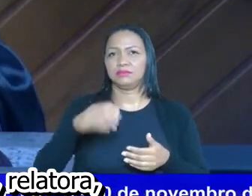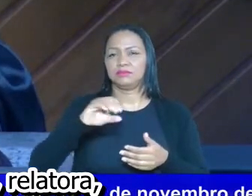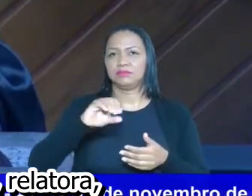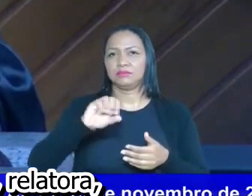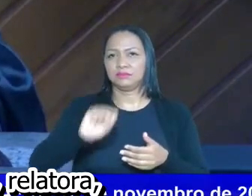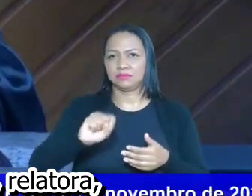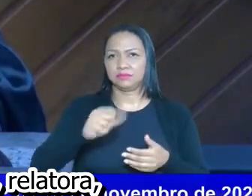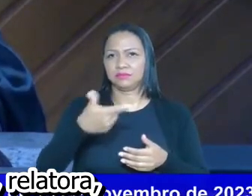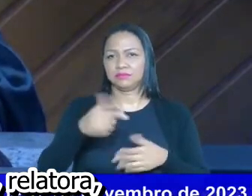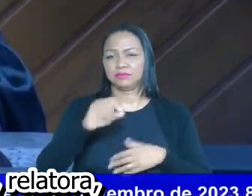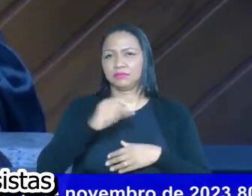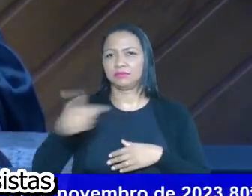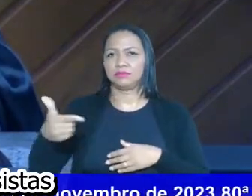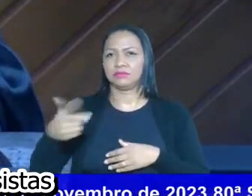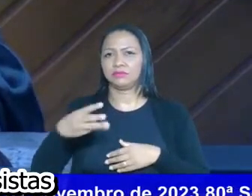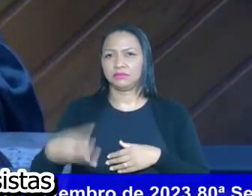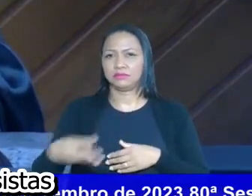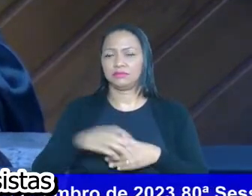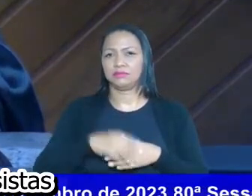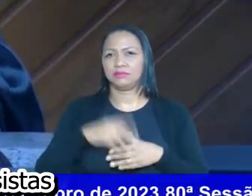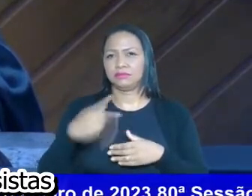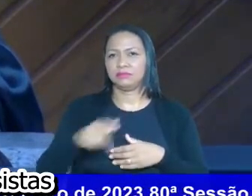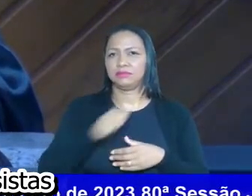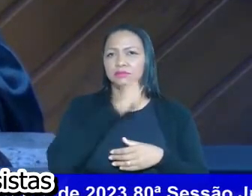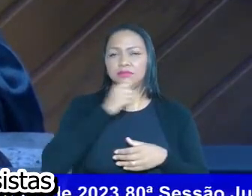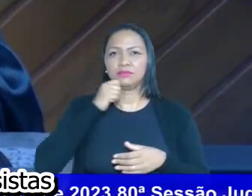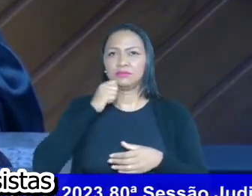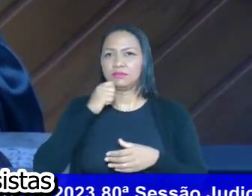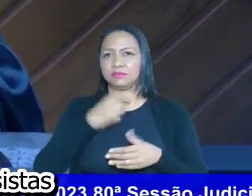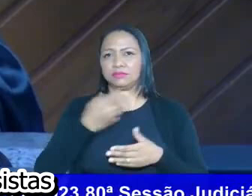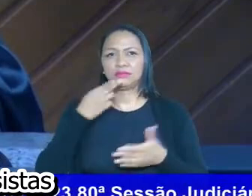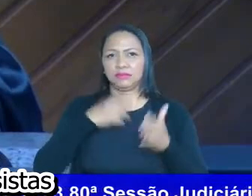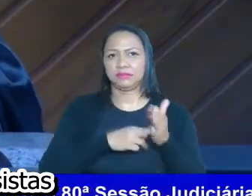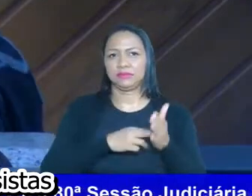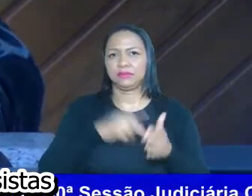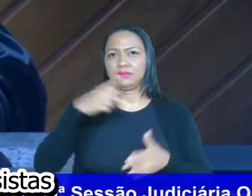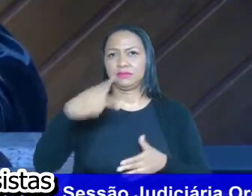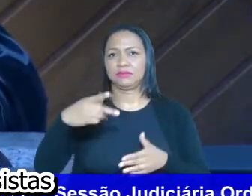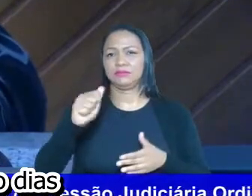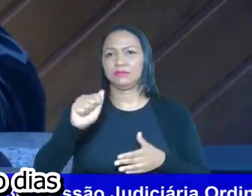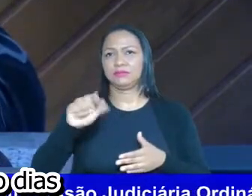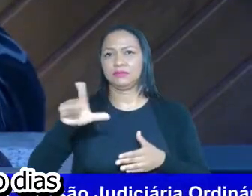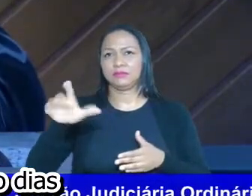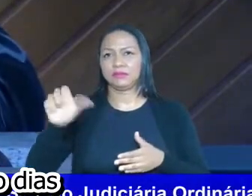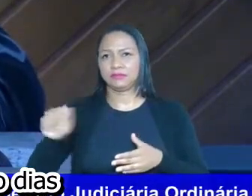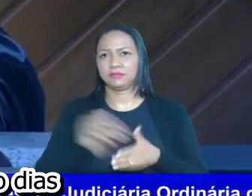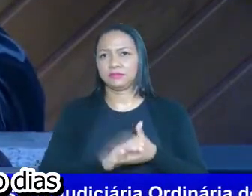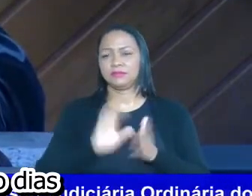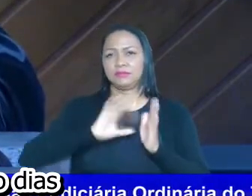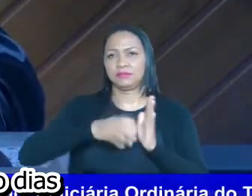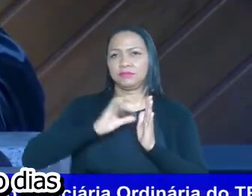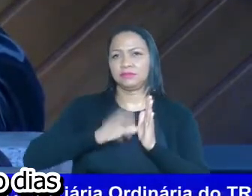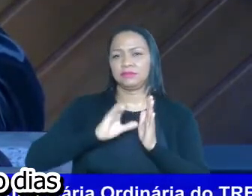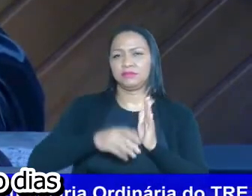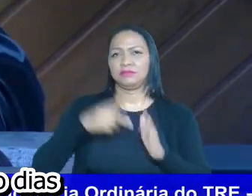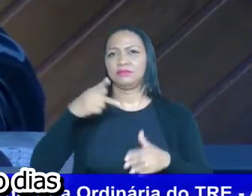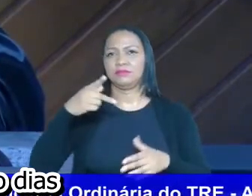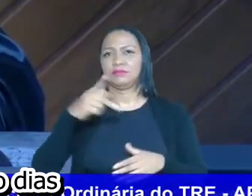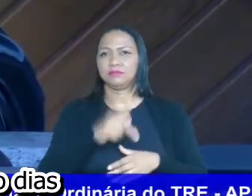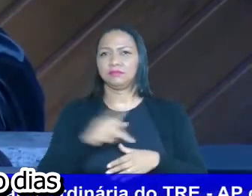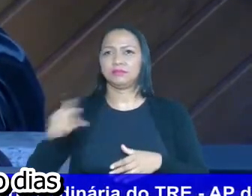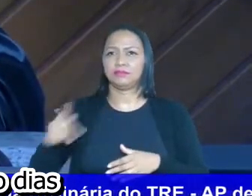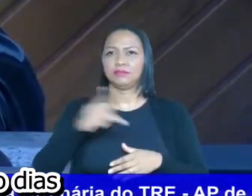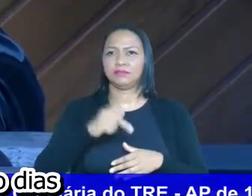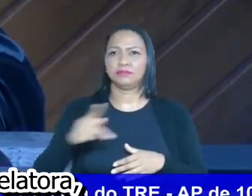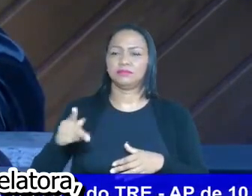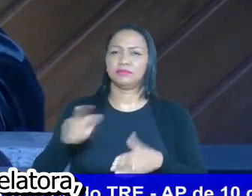0600-108 de 2023, origem Macapá, relatora Paola Santos, interessado é o Partido Progressistas, o PP,